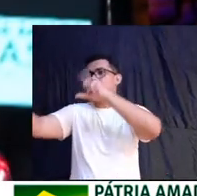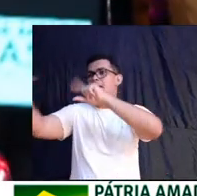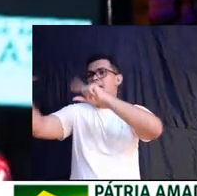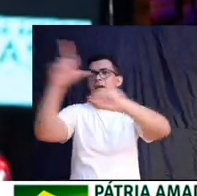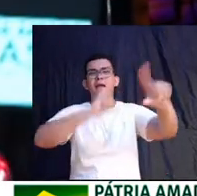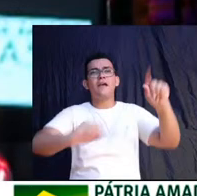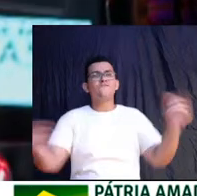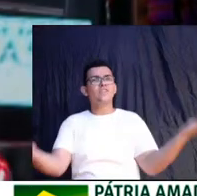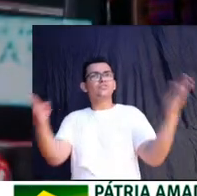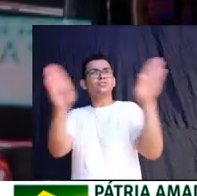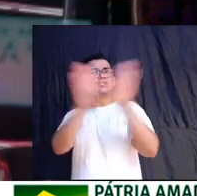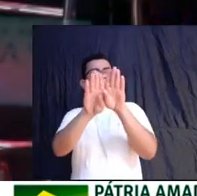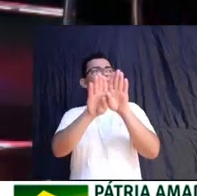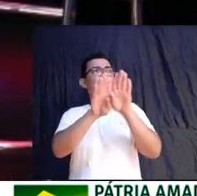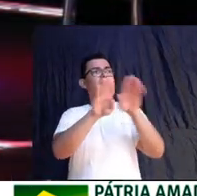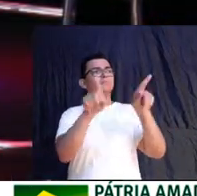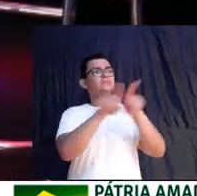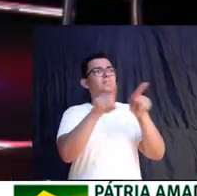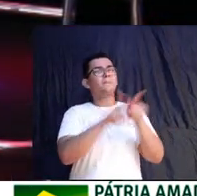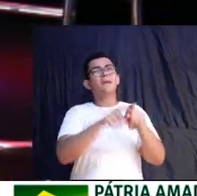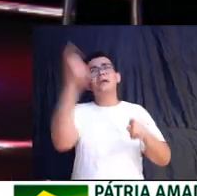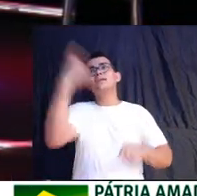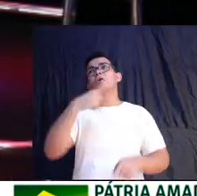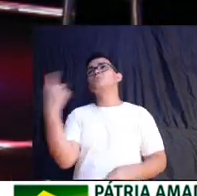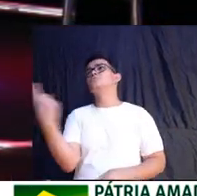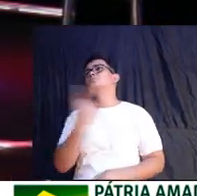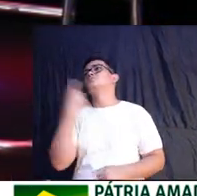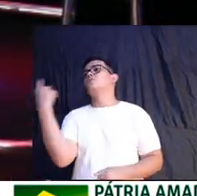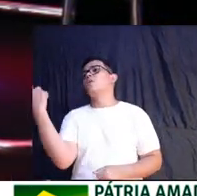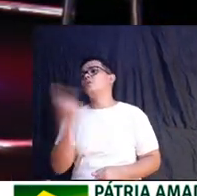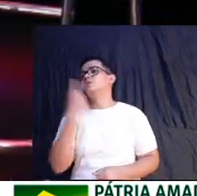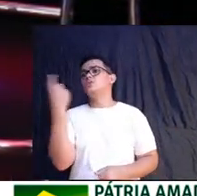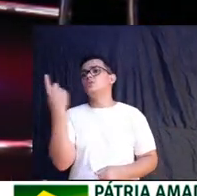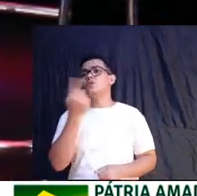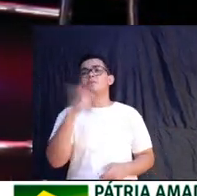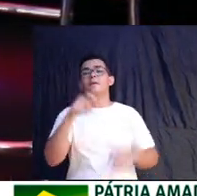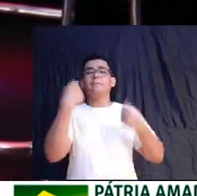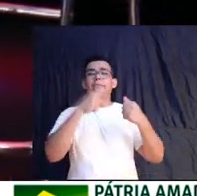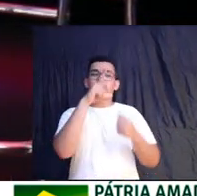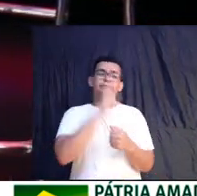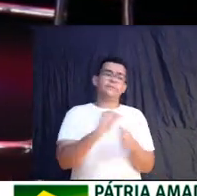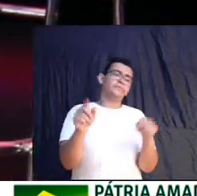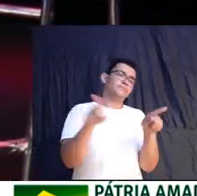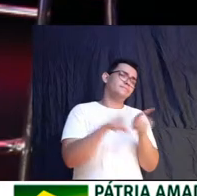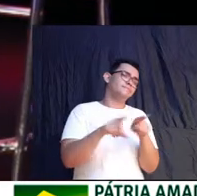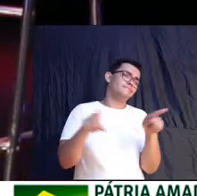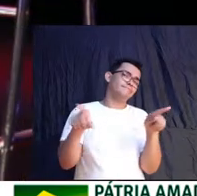Fecharam-se as portas, sozinho de novo tive que sair.